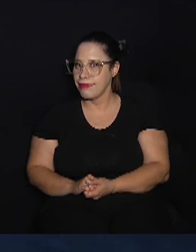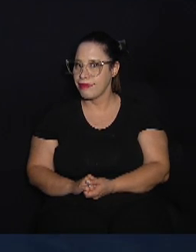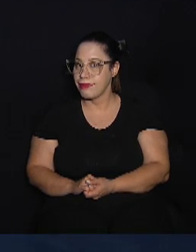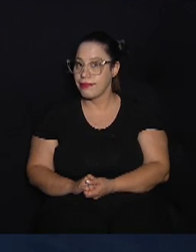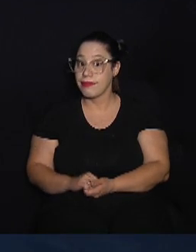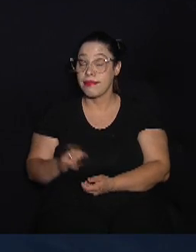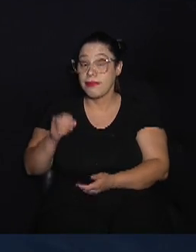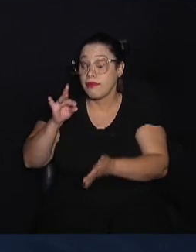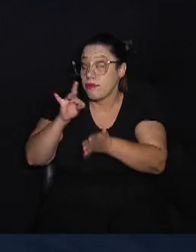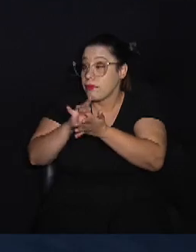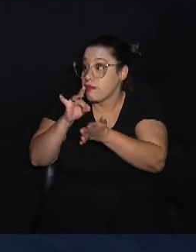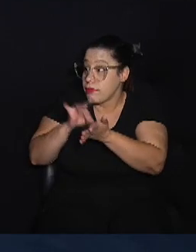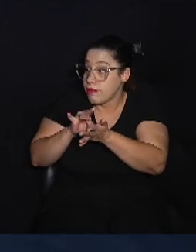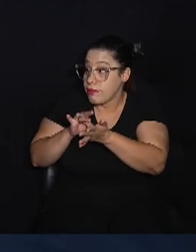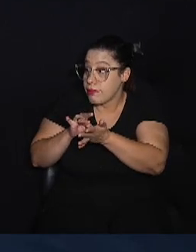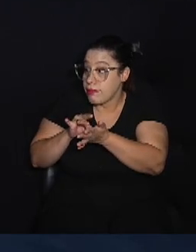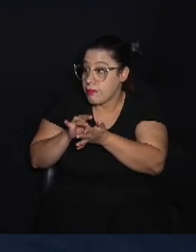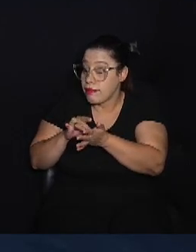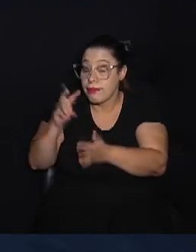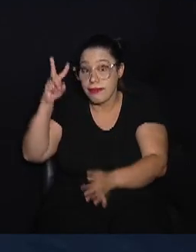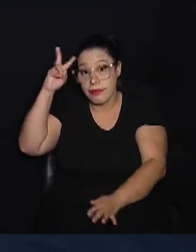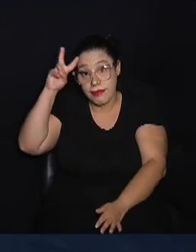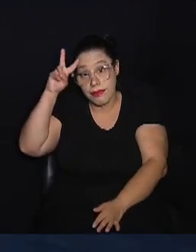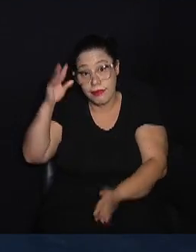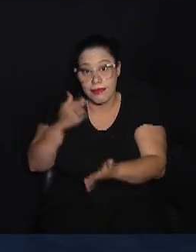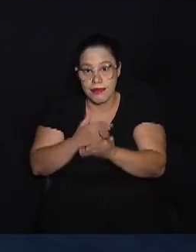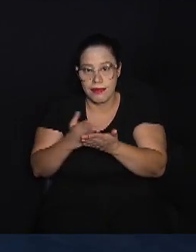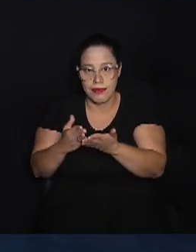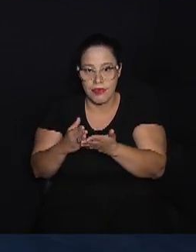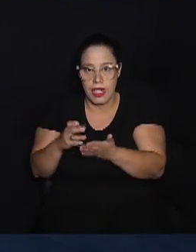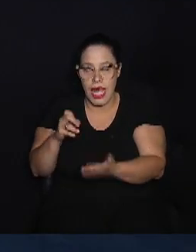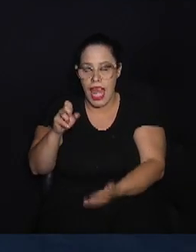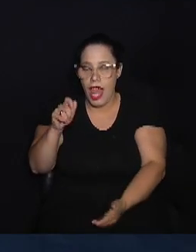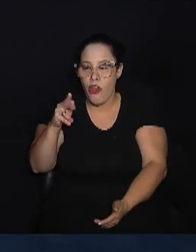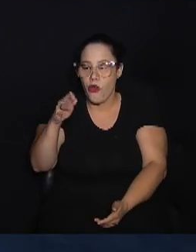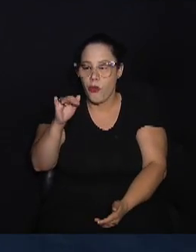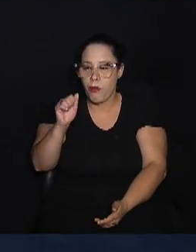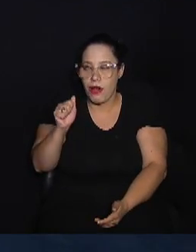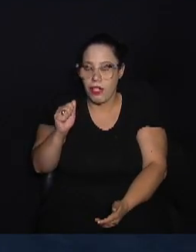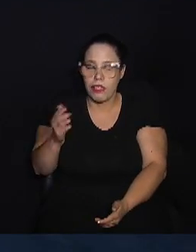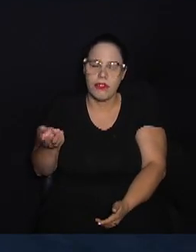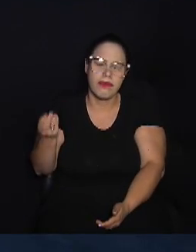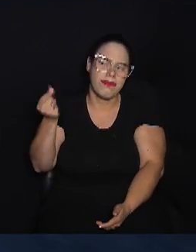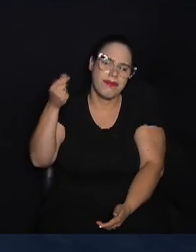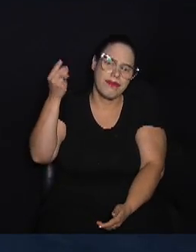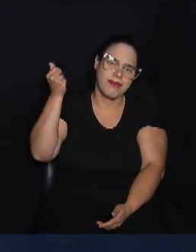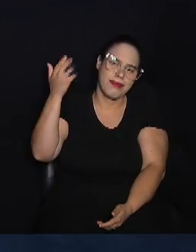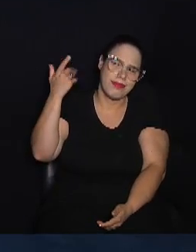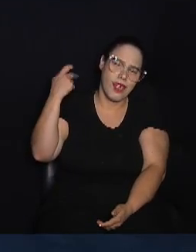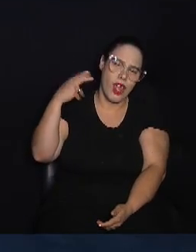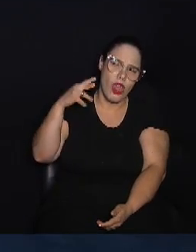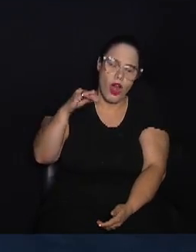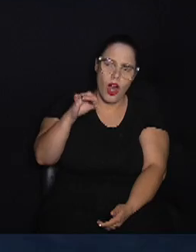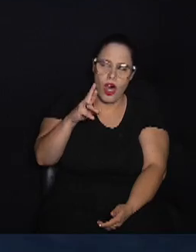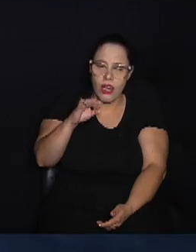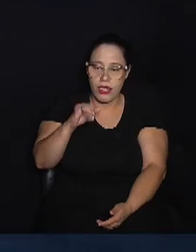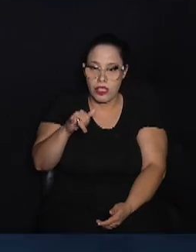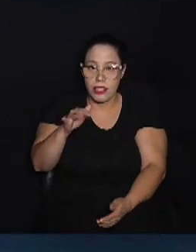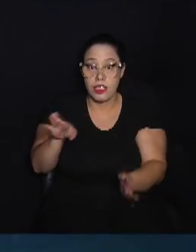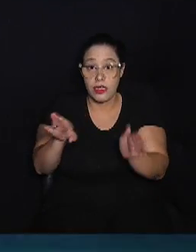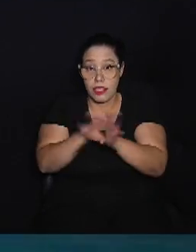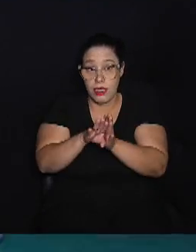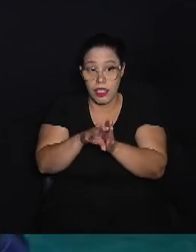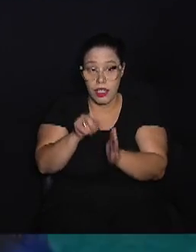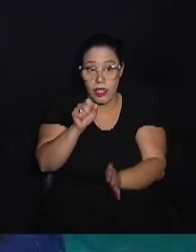E, na verdade, essa história começa com Elphaba, muito antes de Dorothy chegar em Oz. E